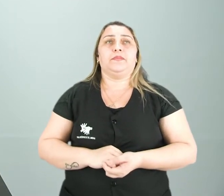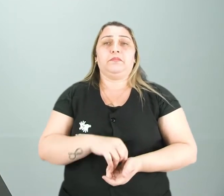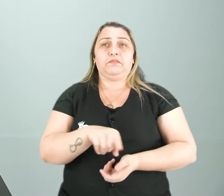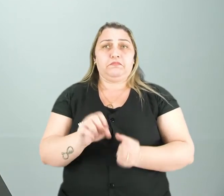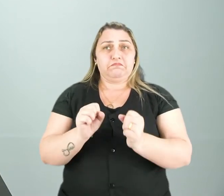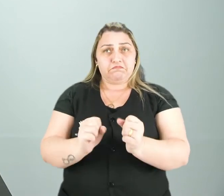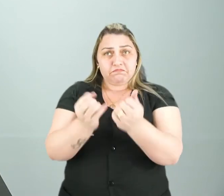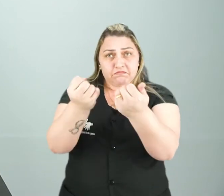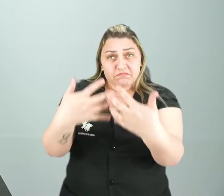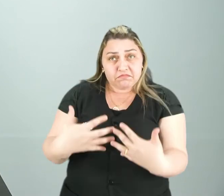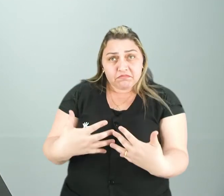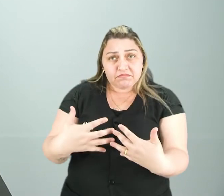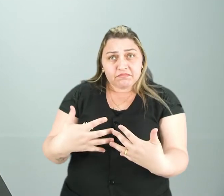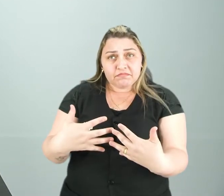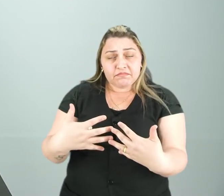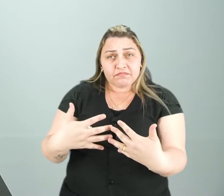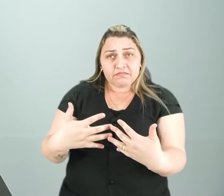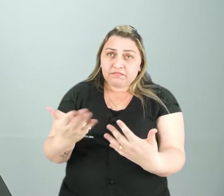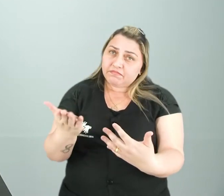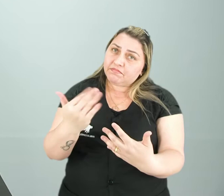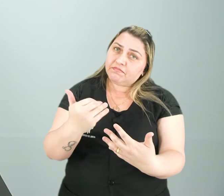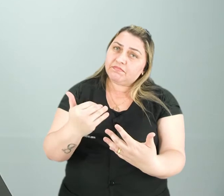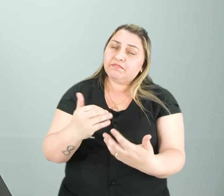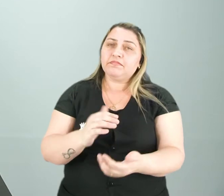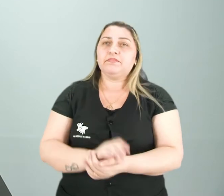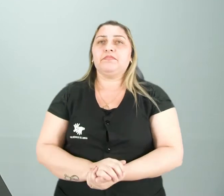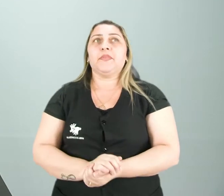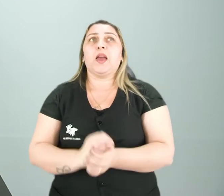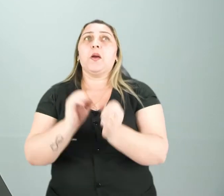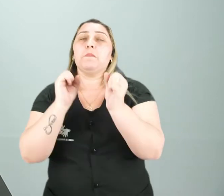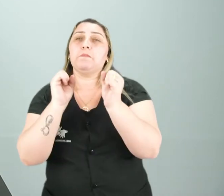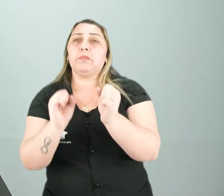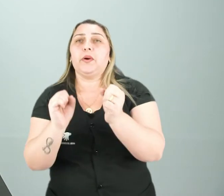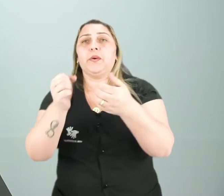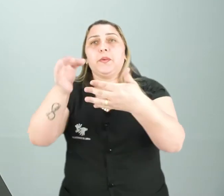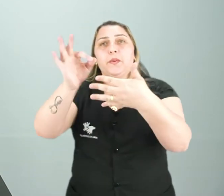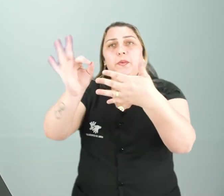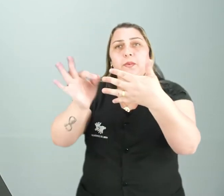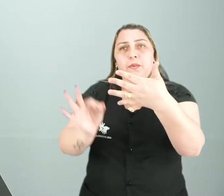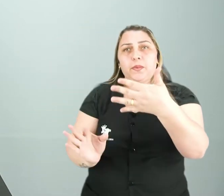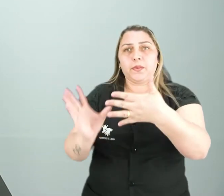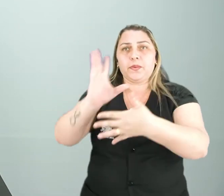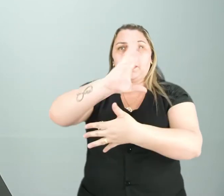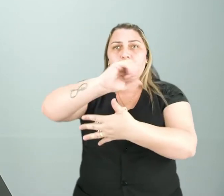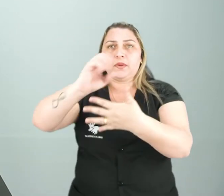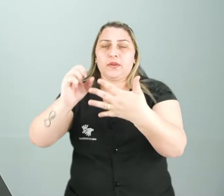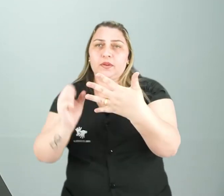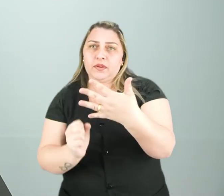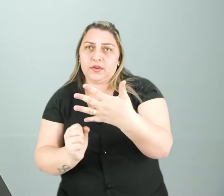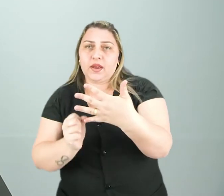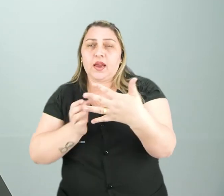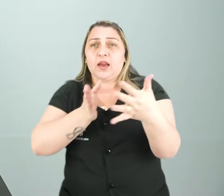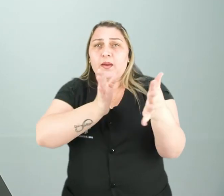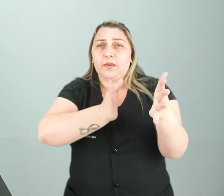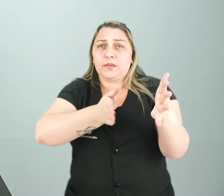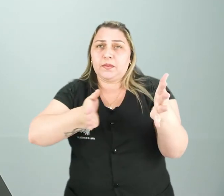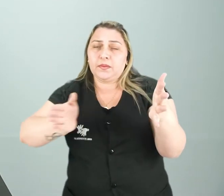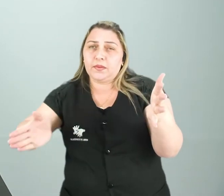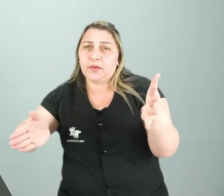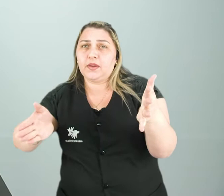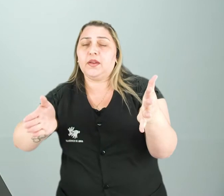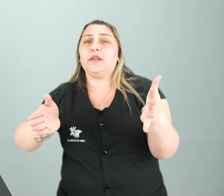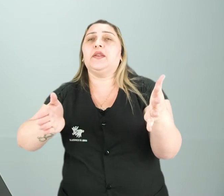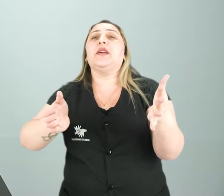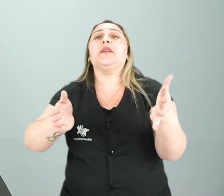Você pode definir? Vamos lá, isso mesmo. Pode-se classificar como cadeia alimentar a sequência de organismos